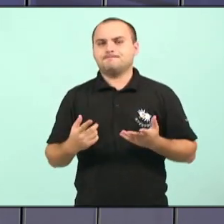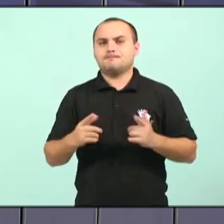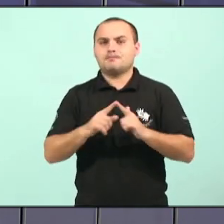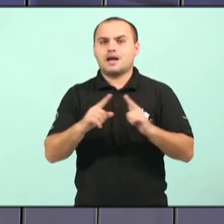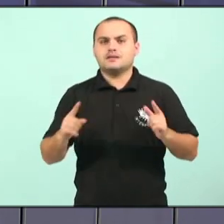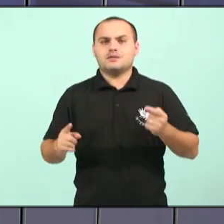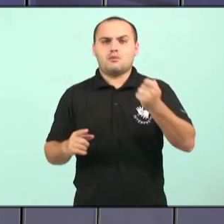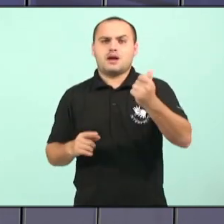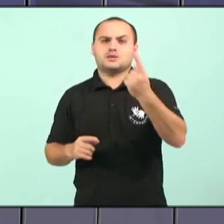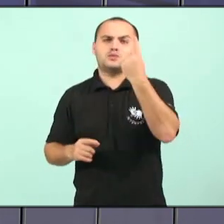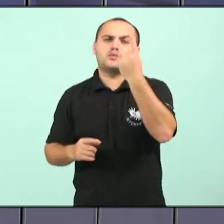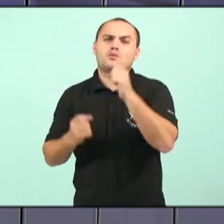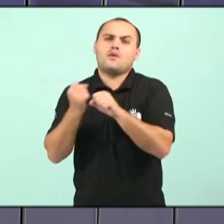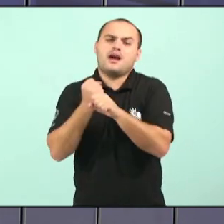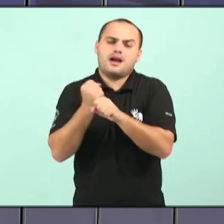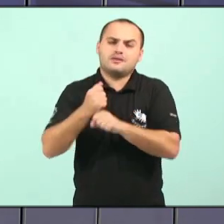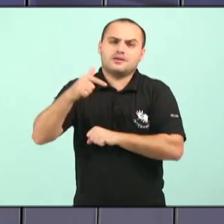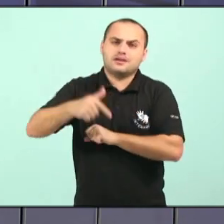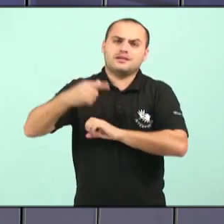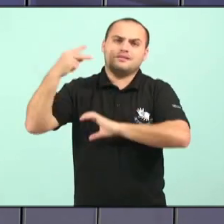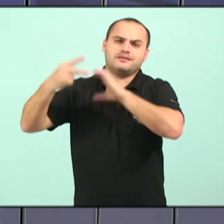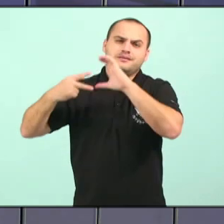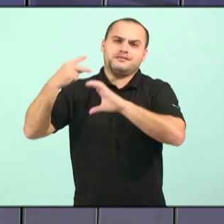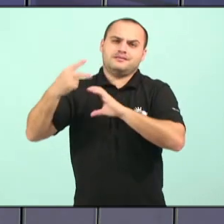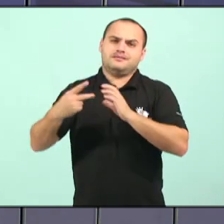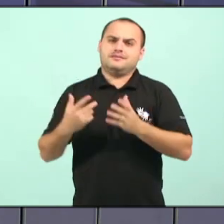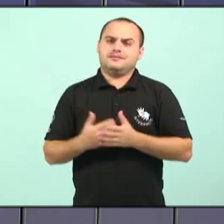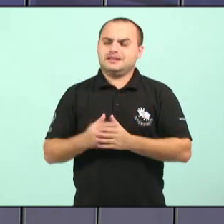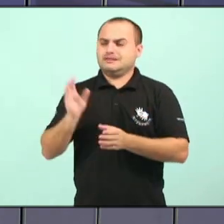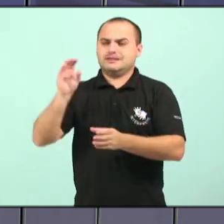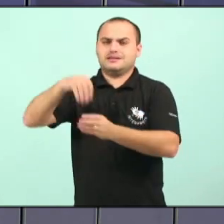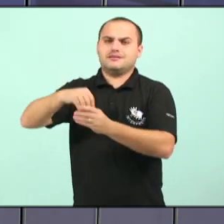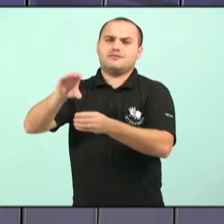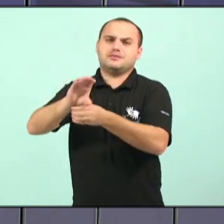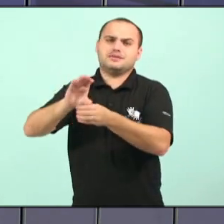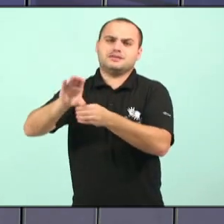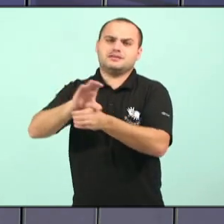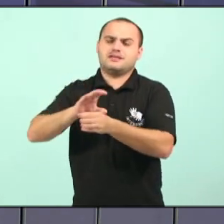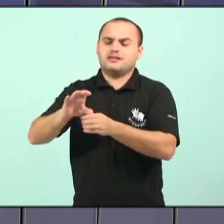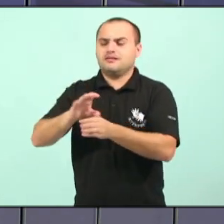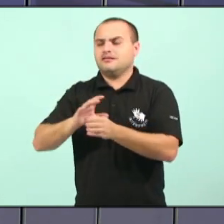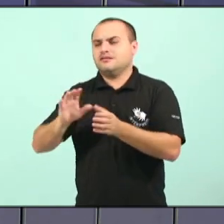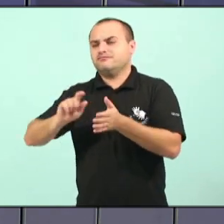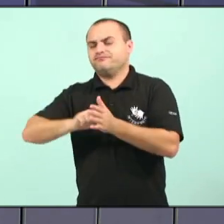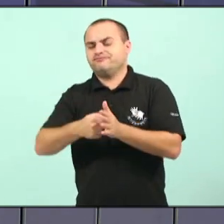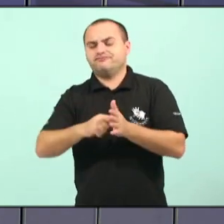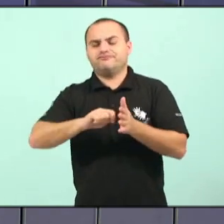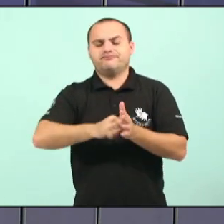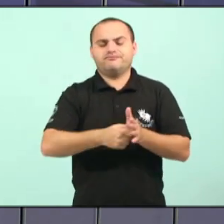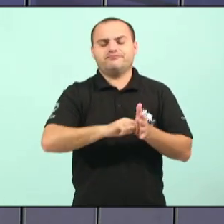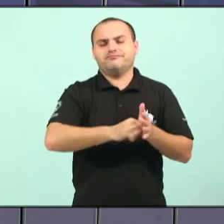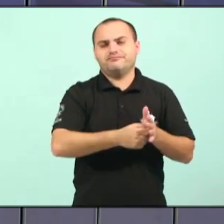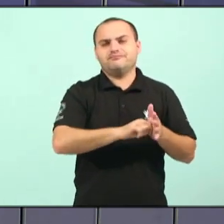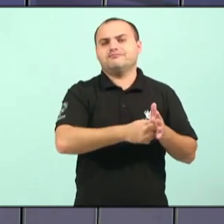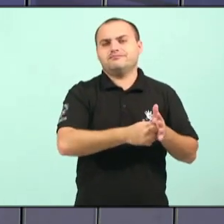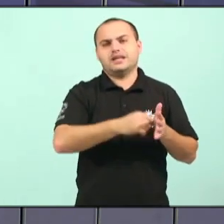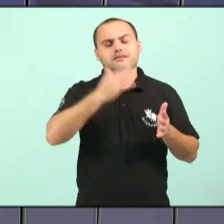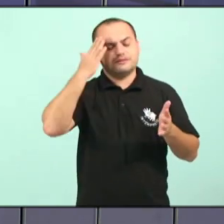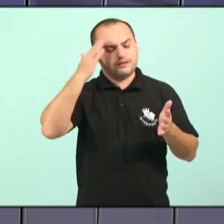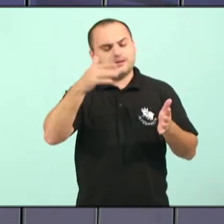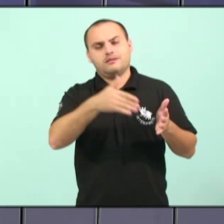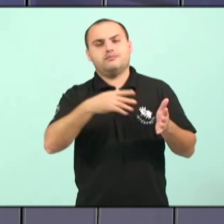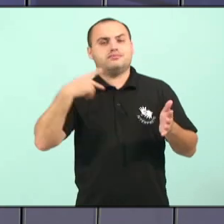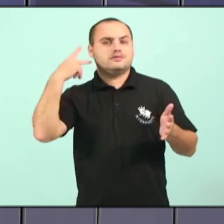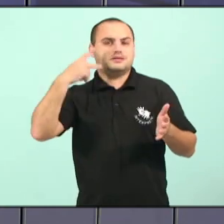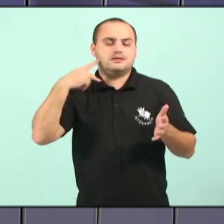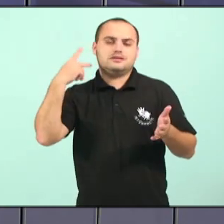um ano aqui na Câmara de Vereadores. E ele embarriga muito dentro das comissões. Então, muitas vezes o interesse político vem em cima do interesse da